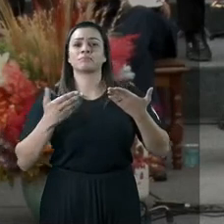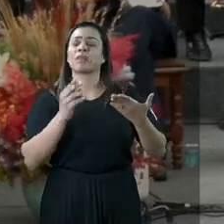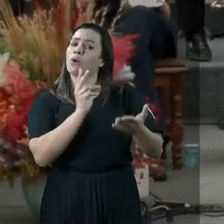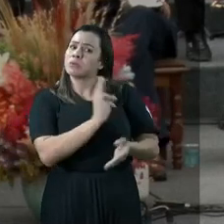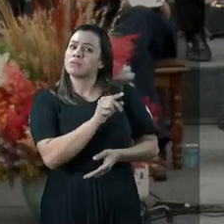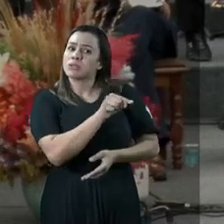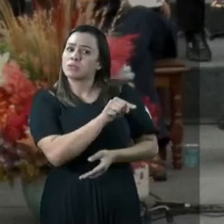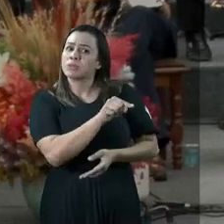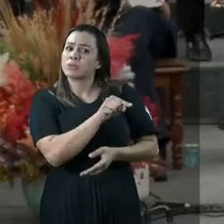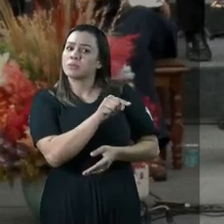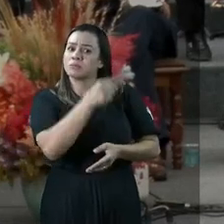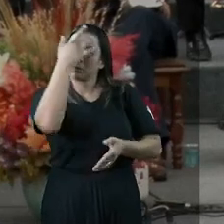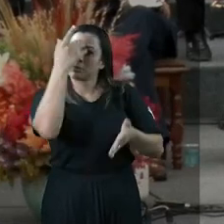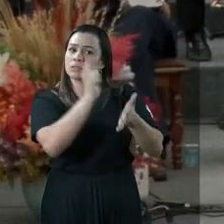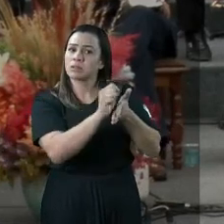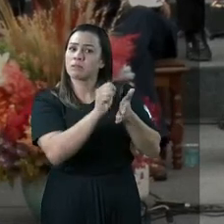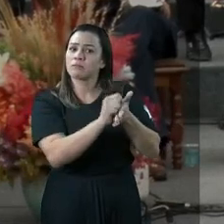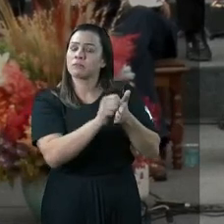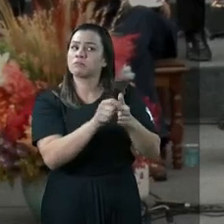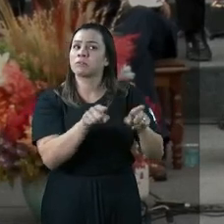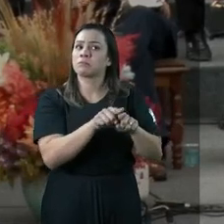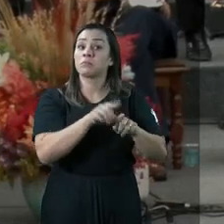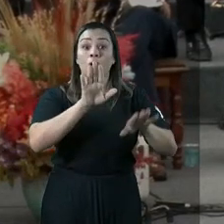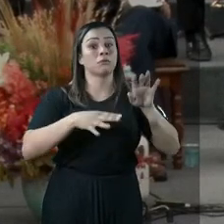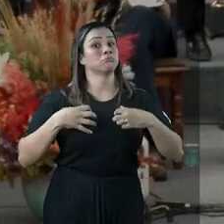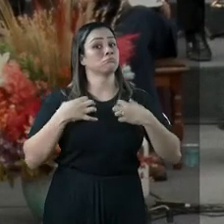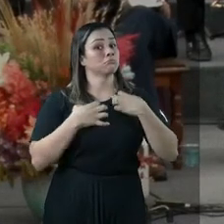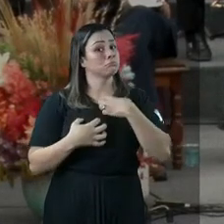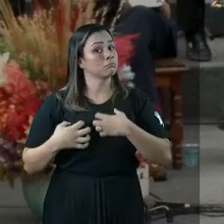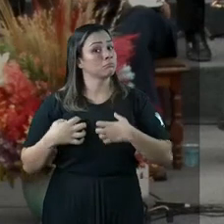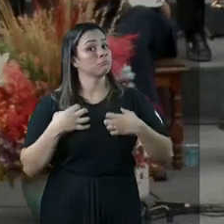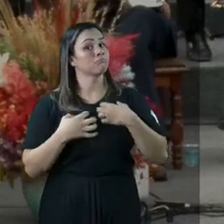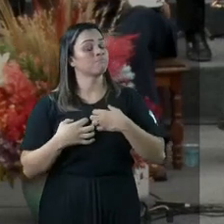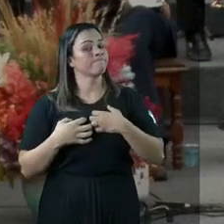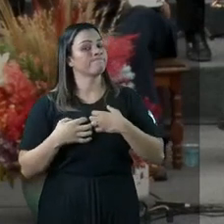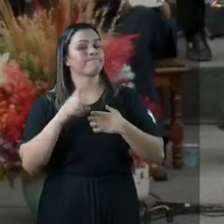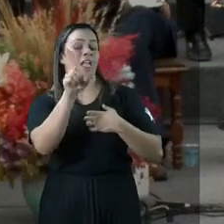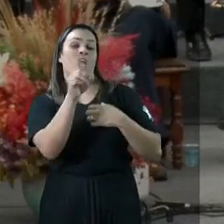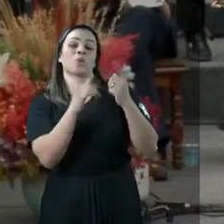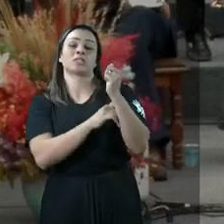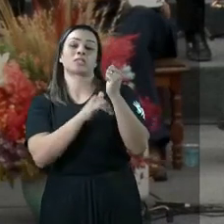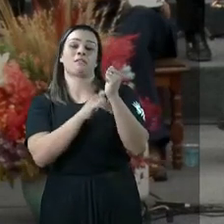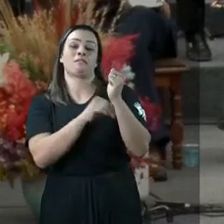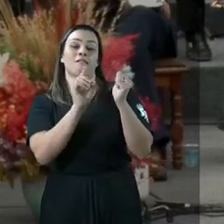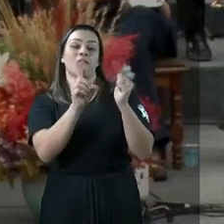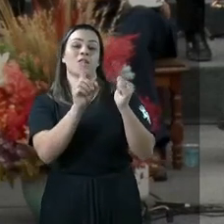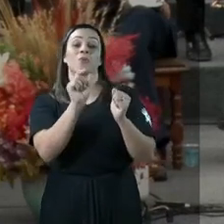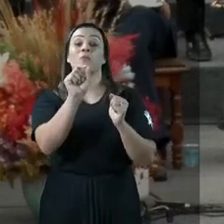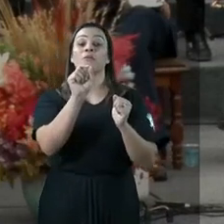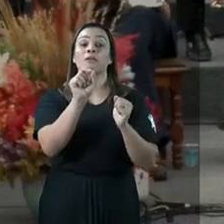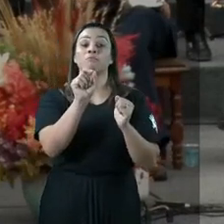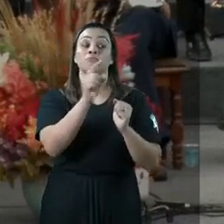compositores estão no aperto, na angústia, e esse é o maior segredo de um crente que conhece o Rei da